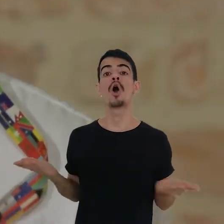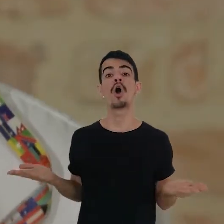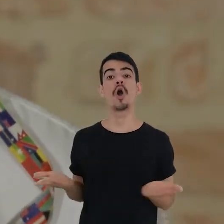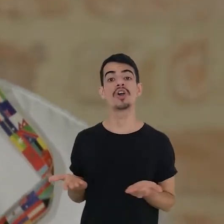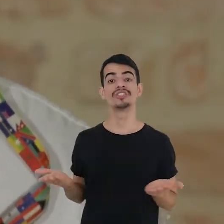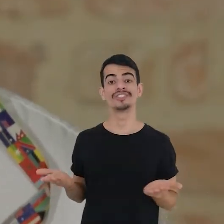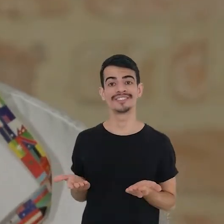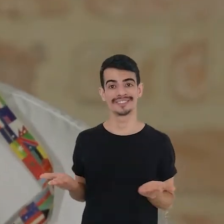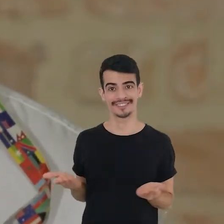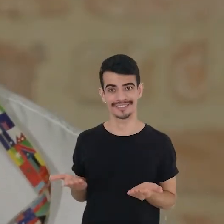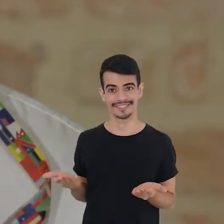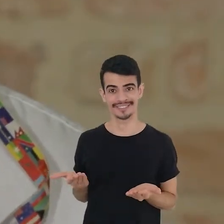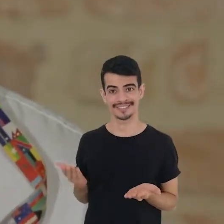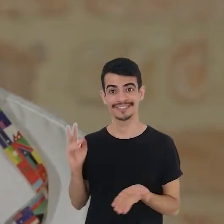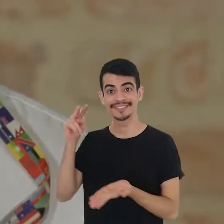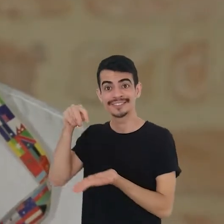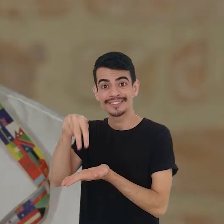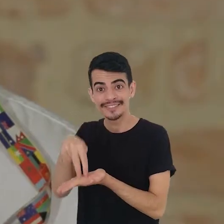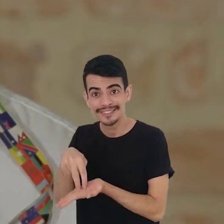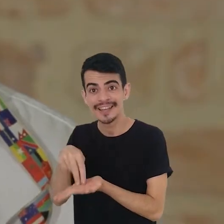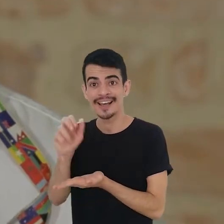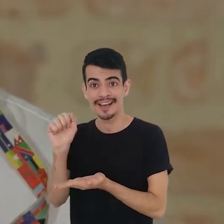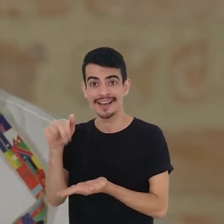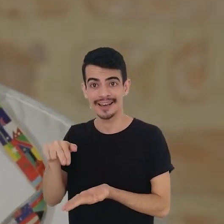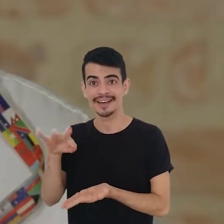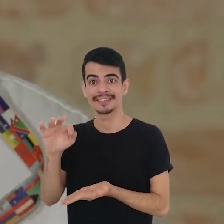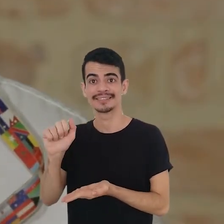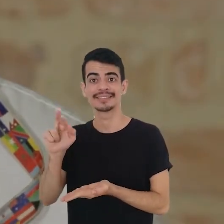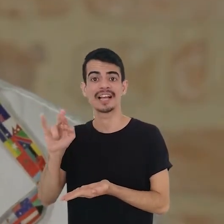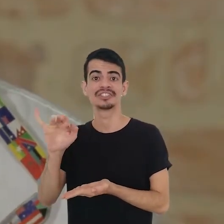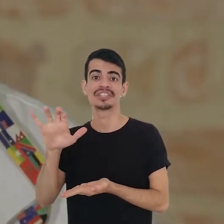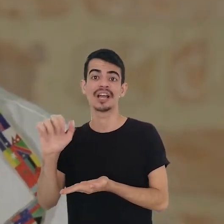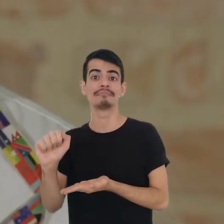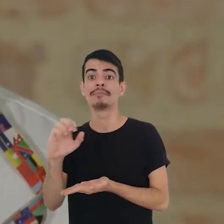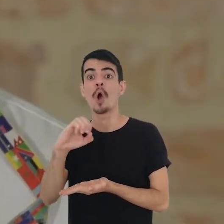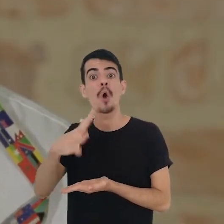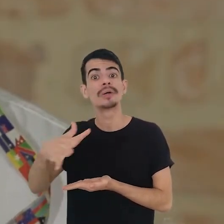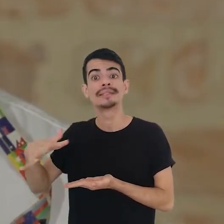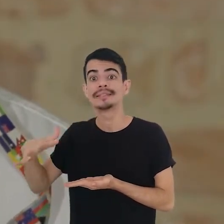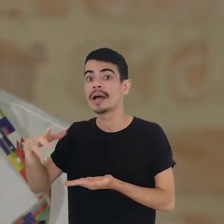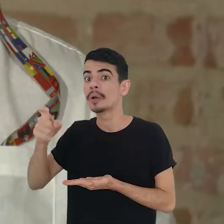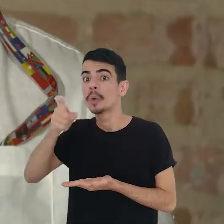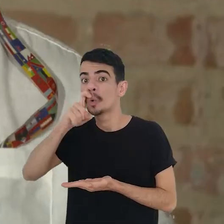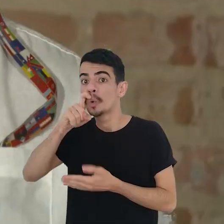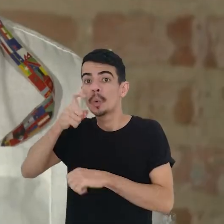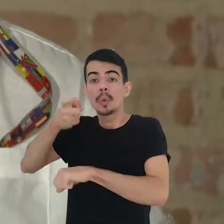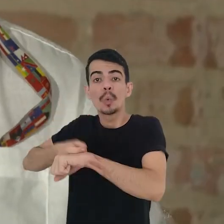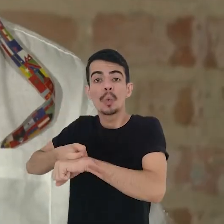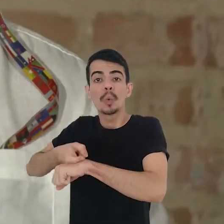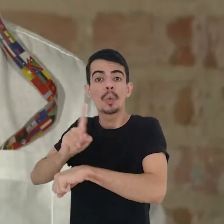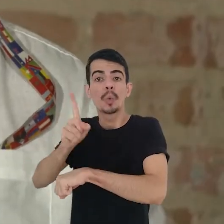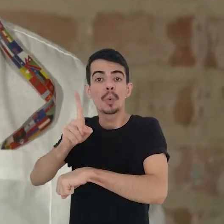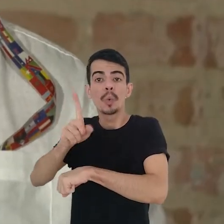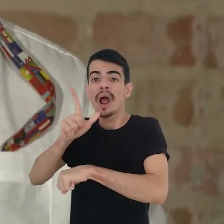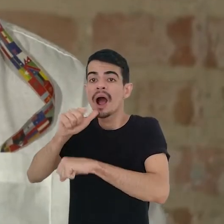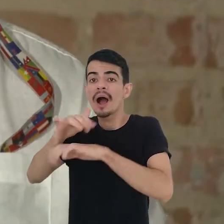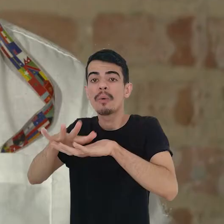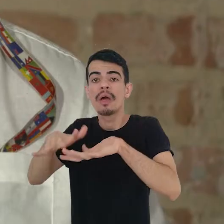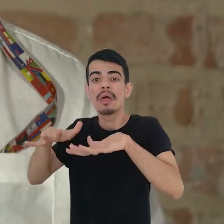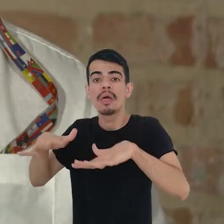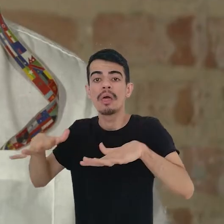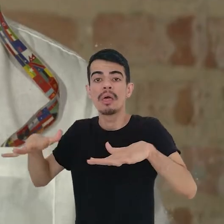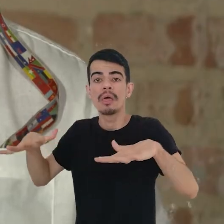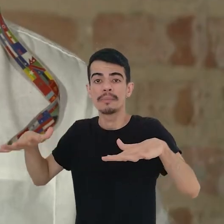Antártica, aquele oceano que congelava todo o inverno, ele praticamente não congela mais. Uma segunda experiência que eu pude